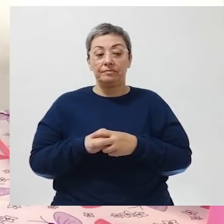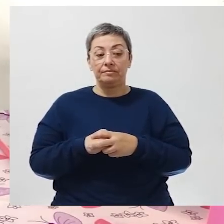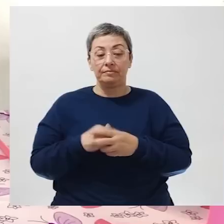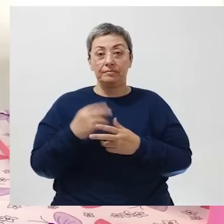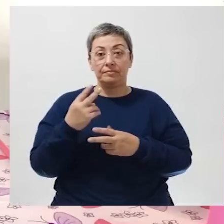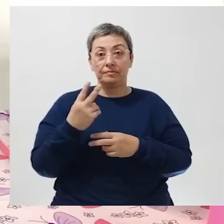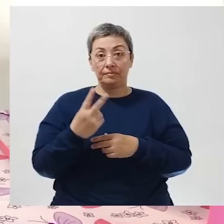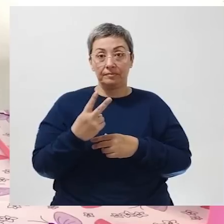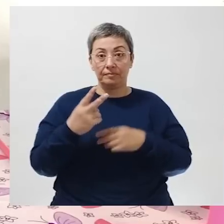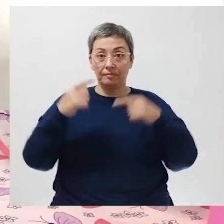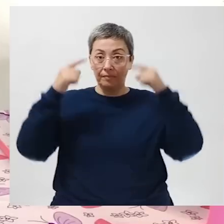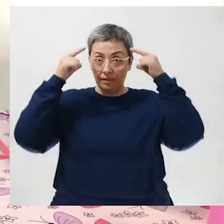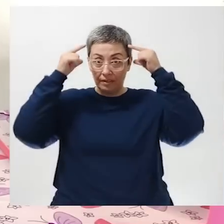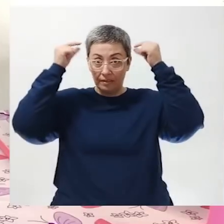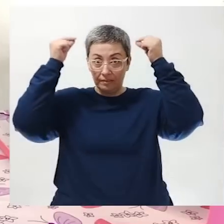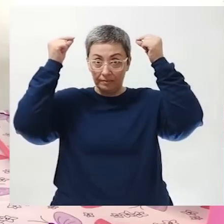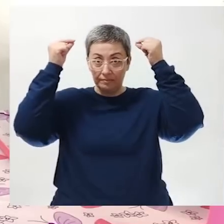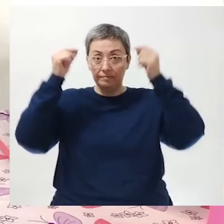2